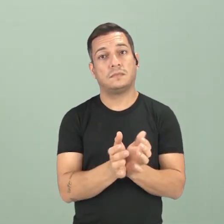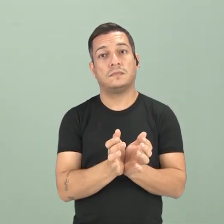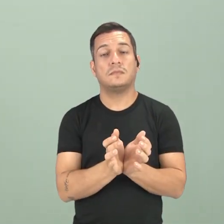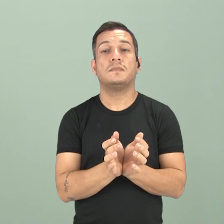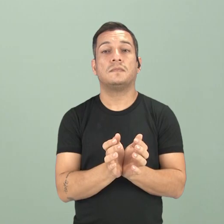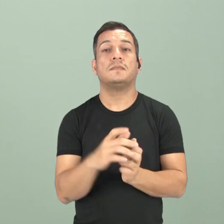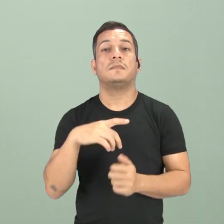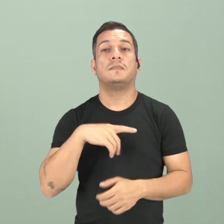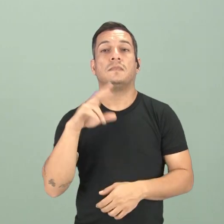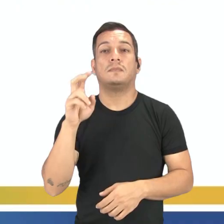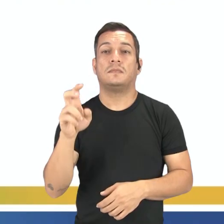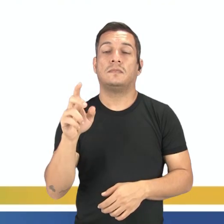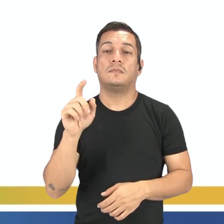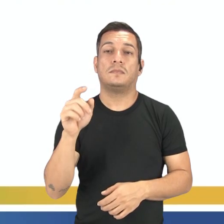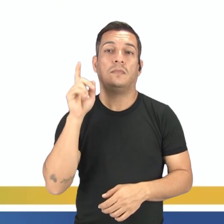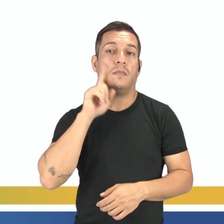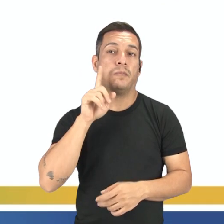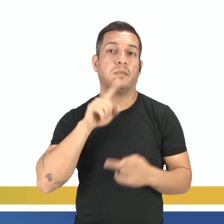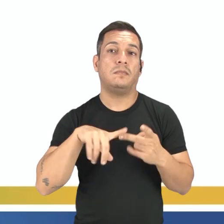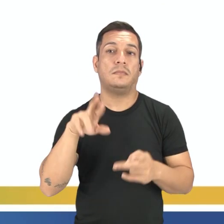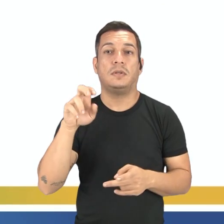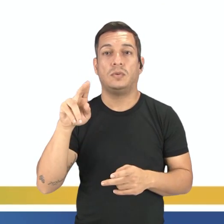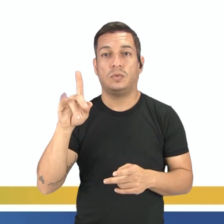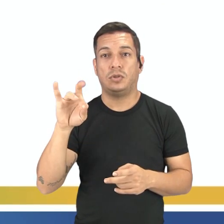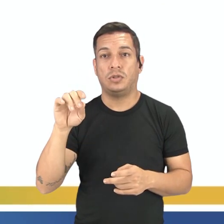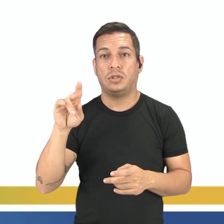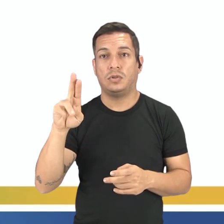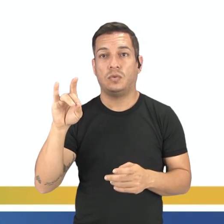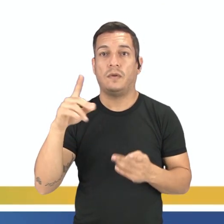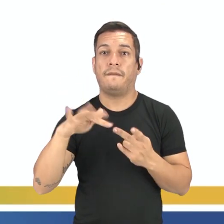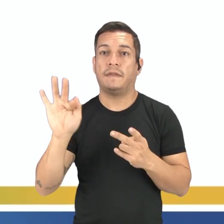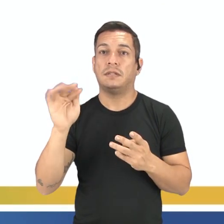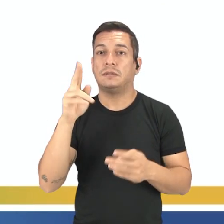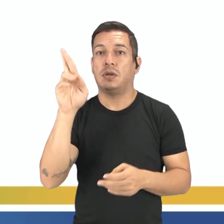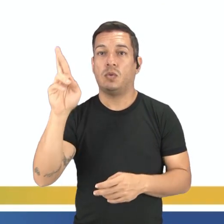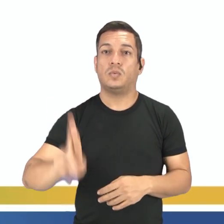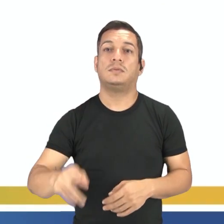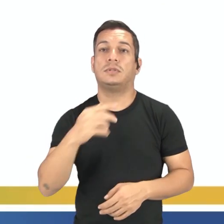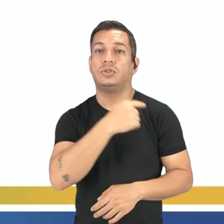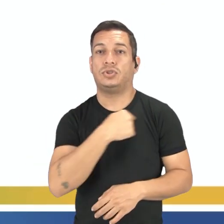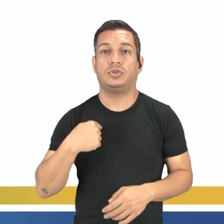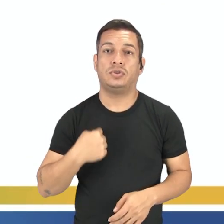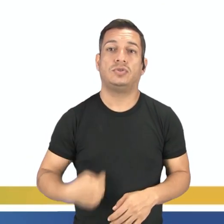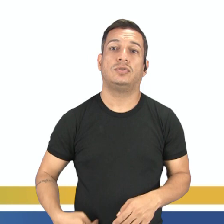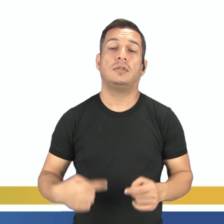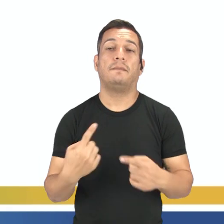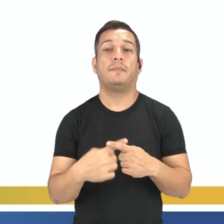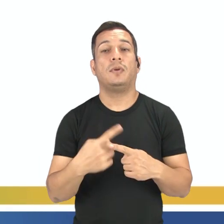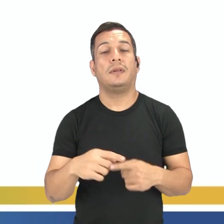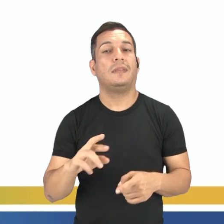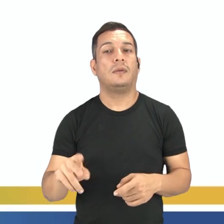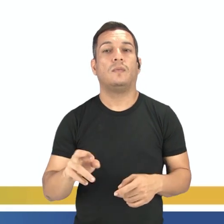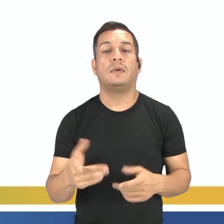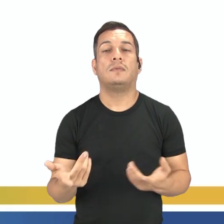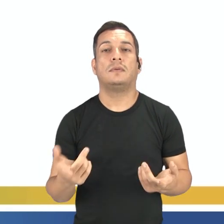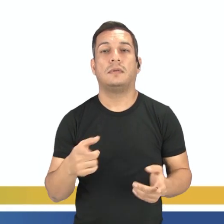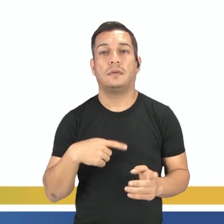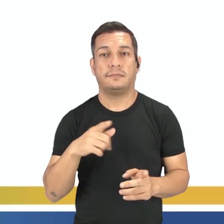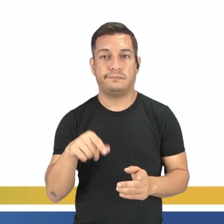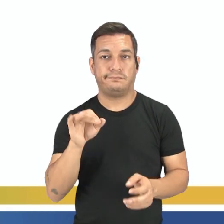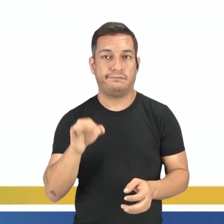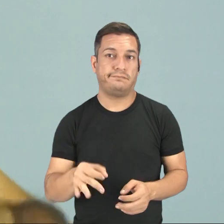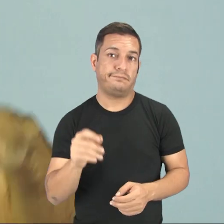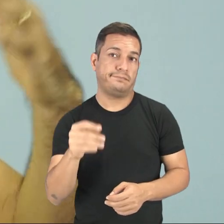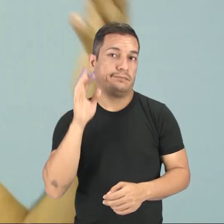seleto que tem apenas os 5. Estados Unidos, Reino Unido, França, Rússia e China. Por quê? Porque não é